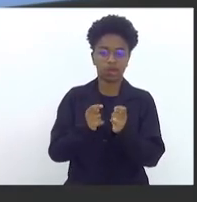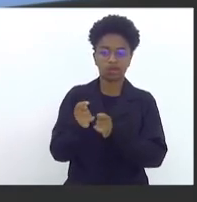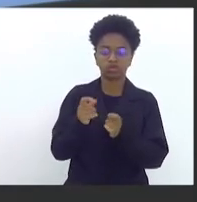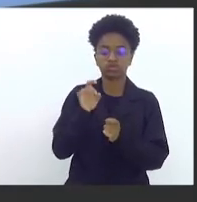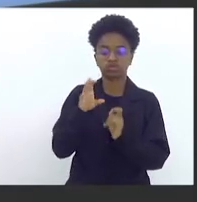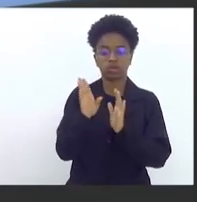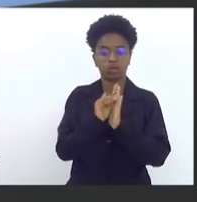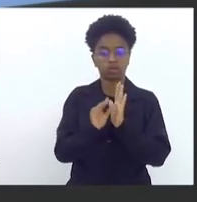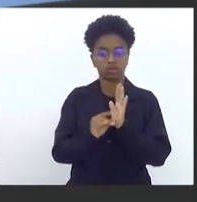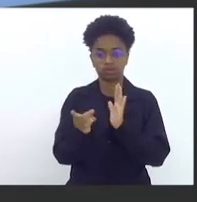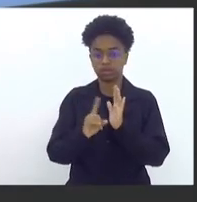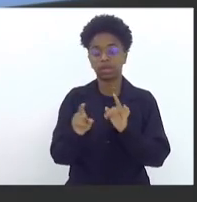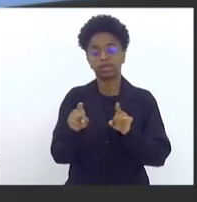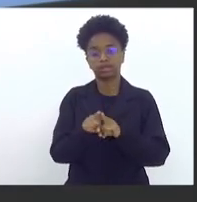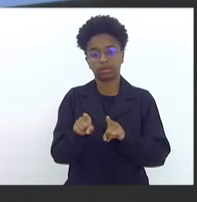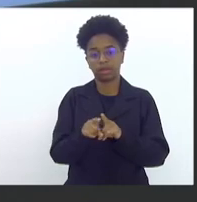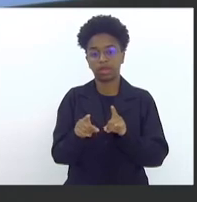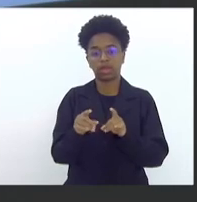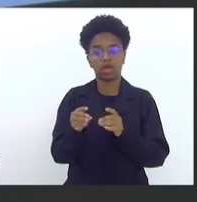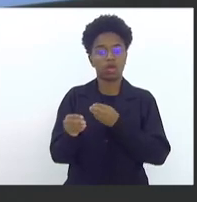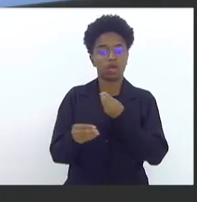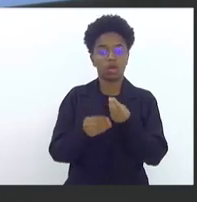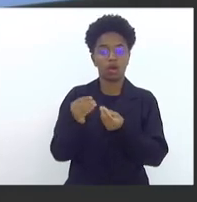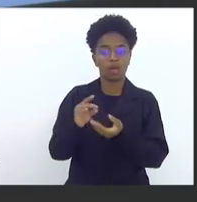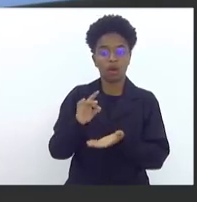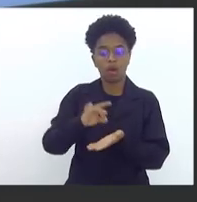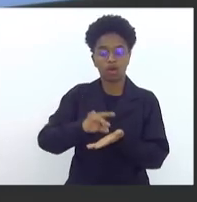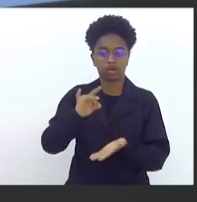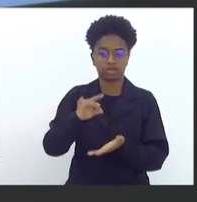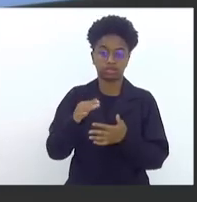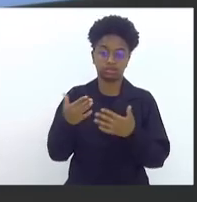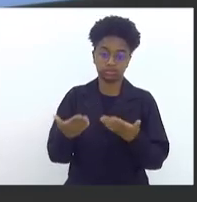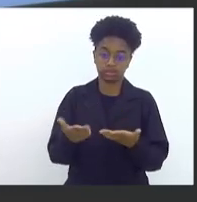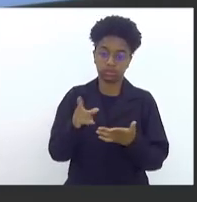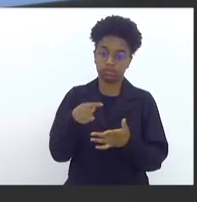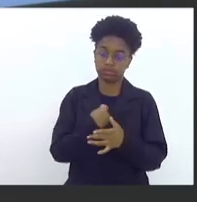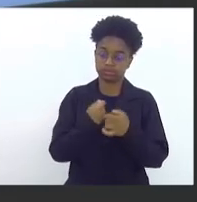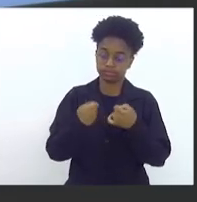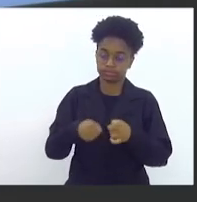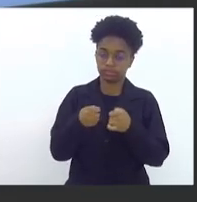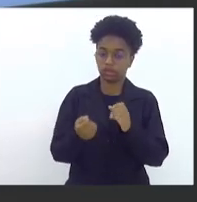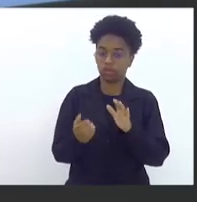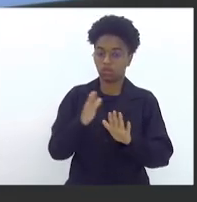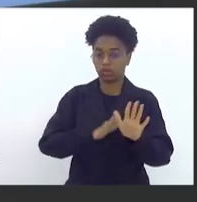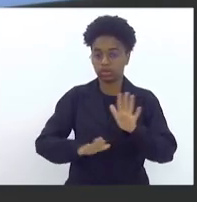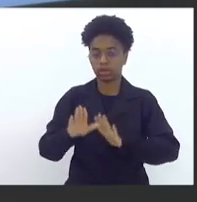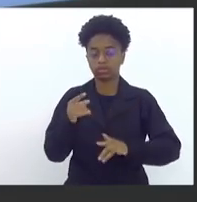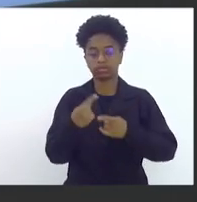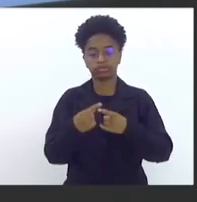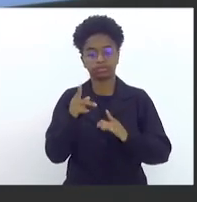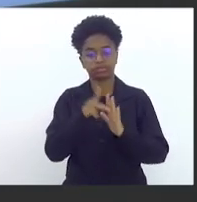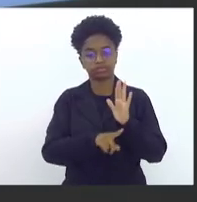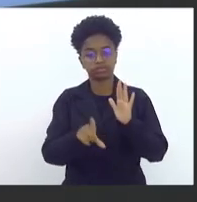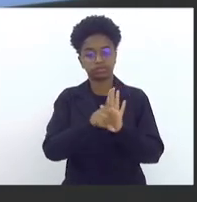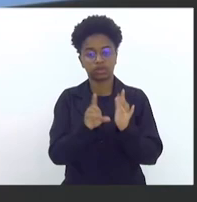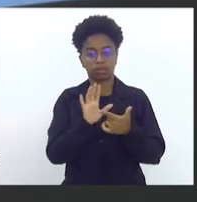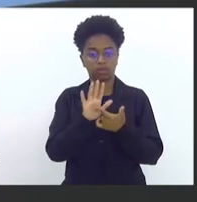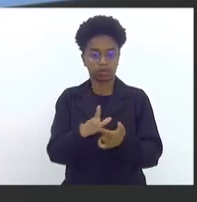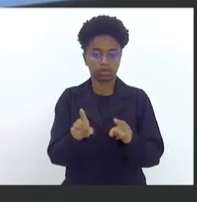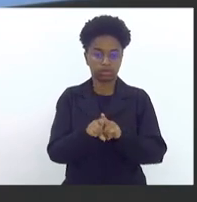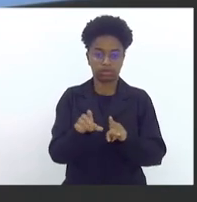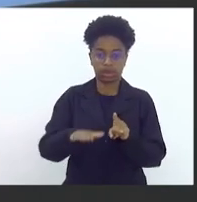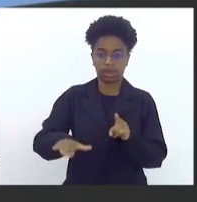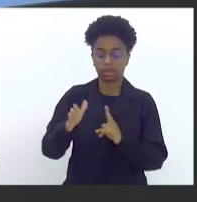ela pode ser manipulada da origem Então a gente tem que tomar muitos cuidado o projeto de ler fala sobre isso tecnologicamente